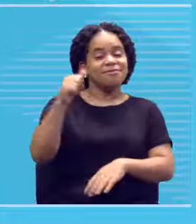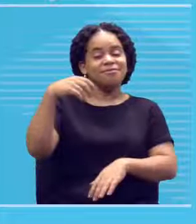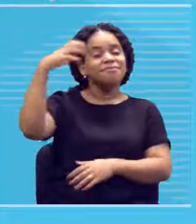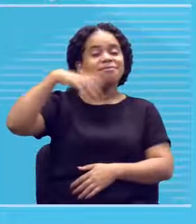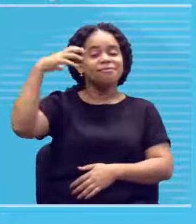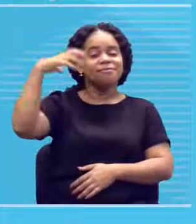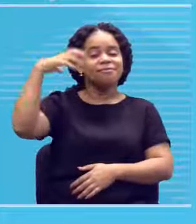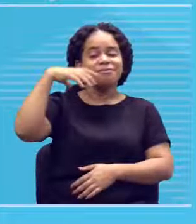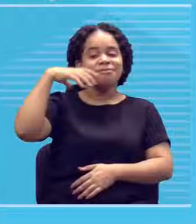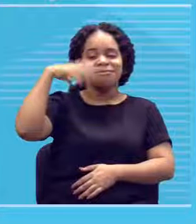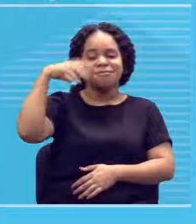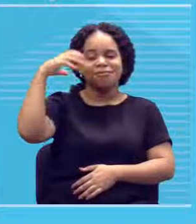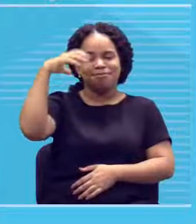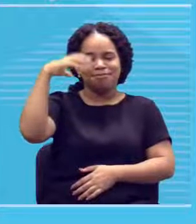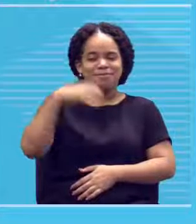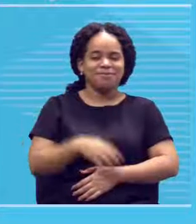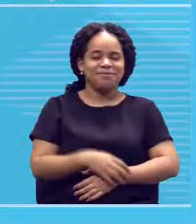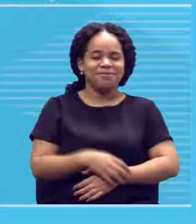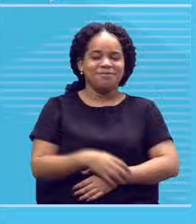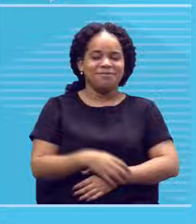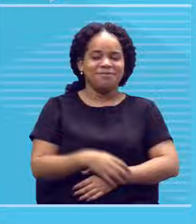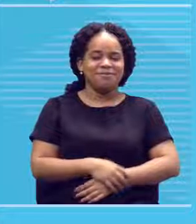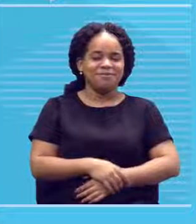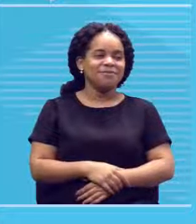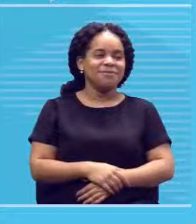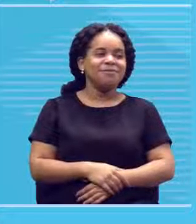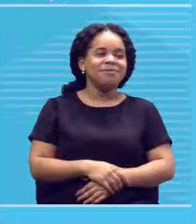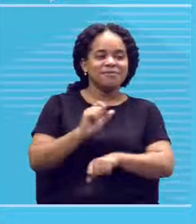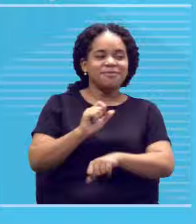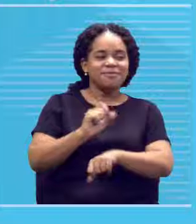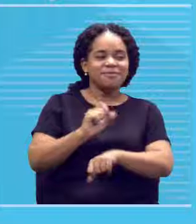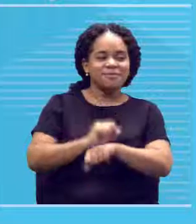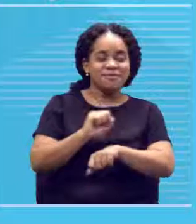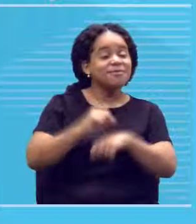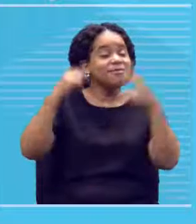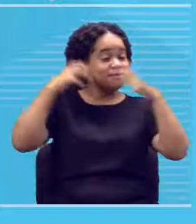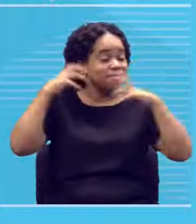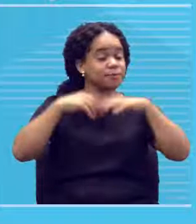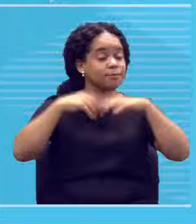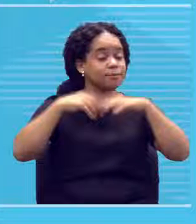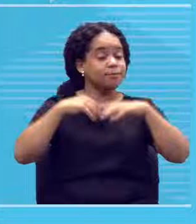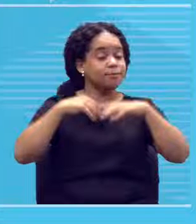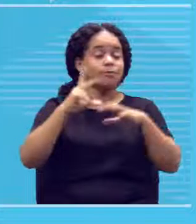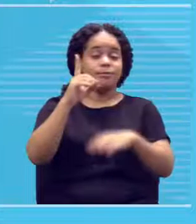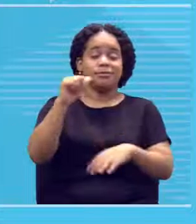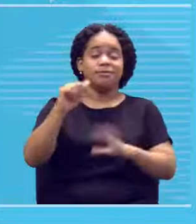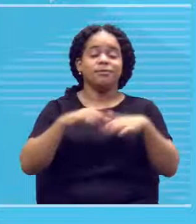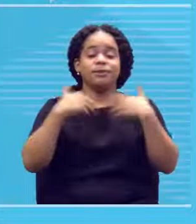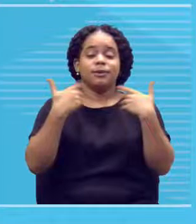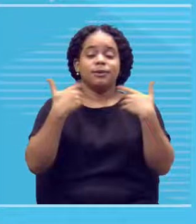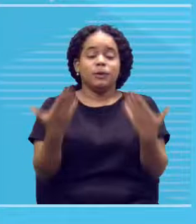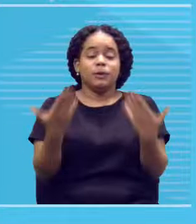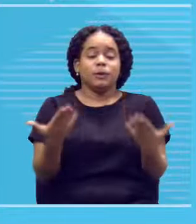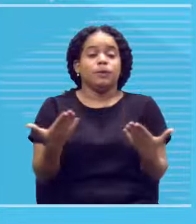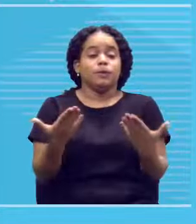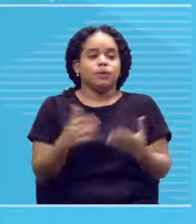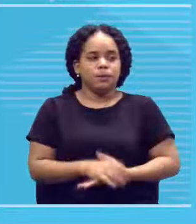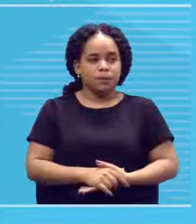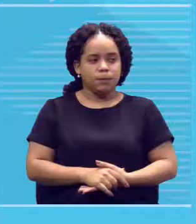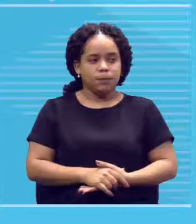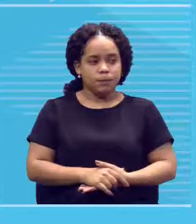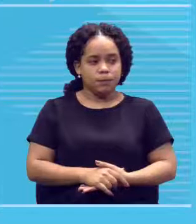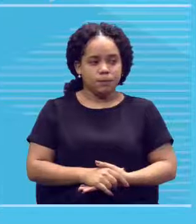o esperam na chuva da qual da qual da qual se eu não me